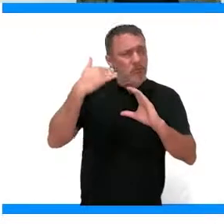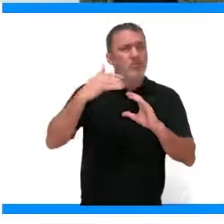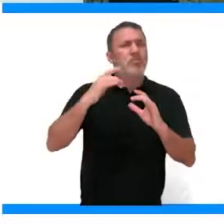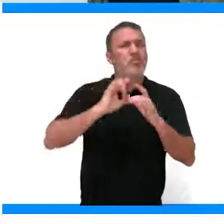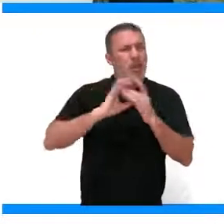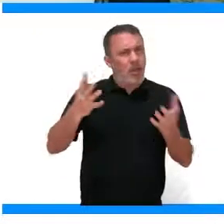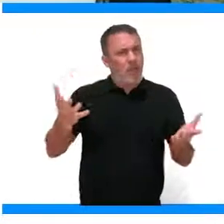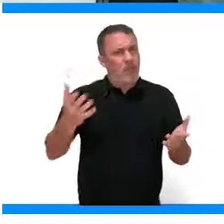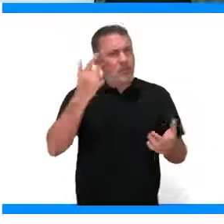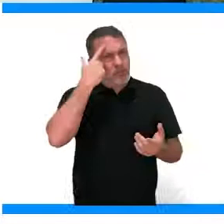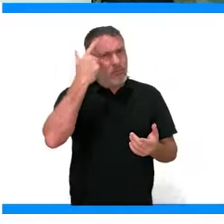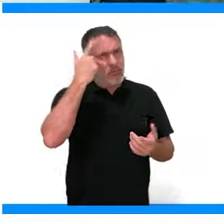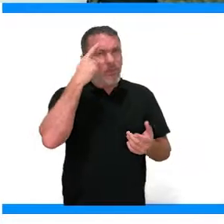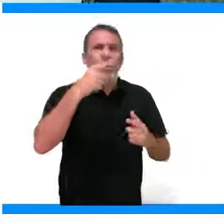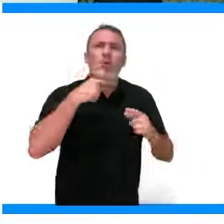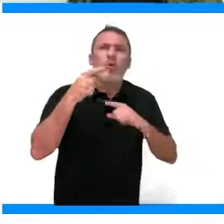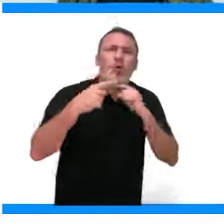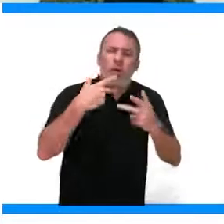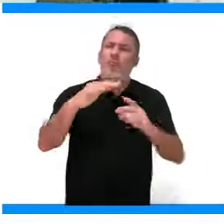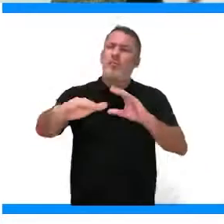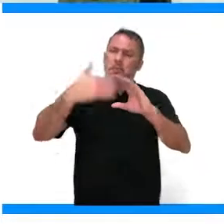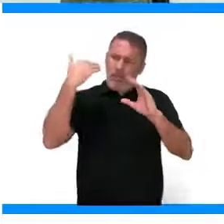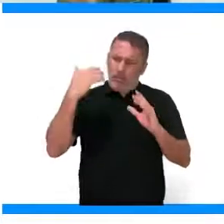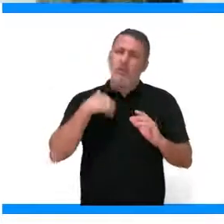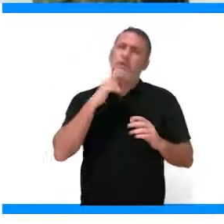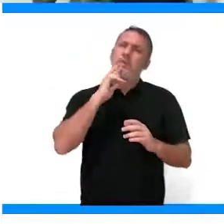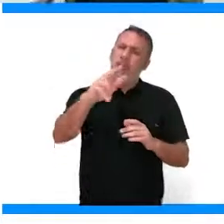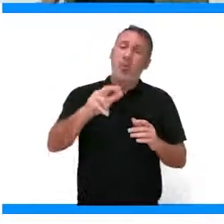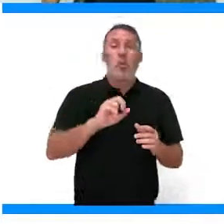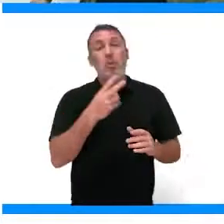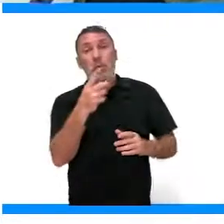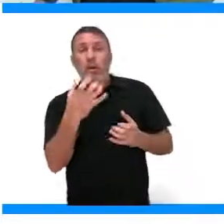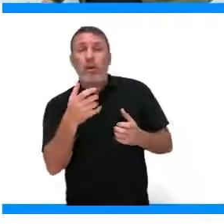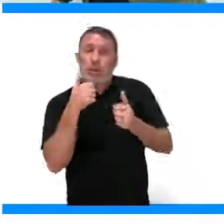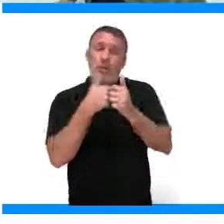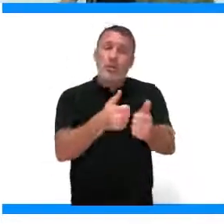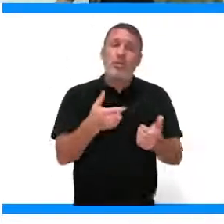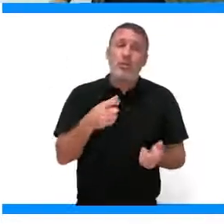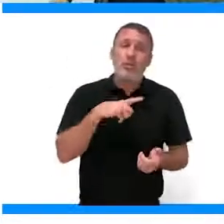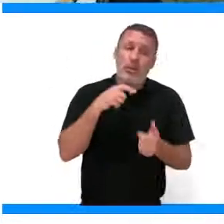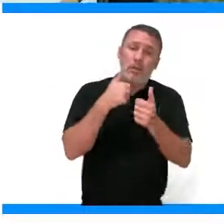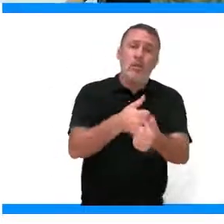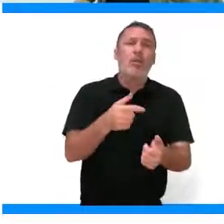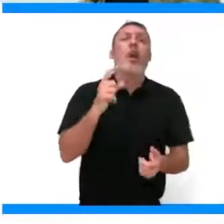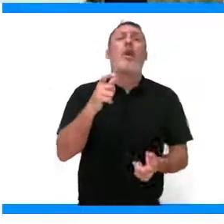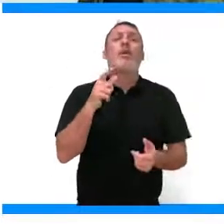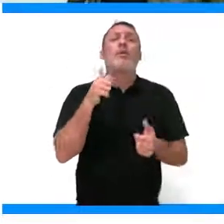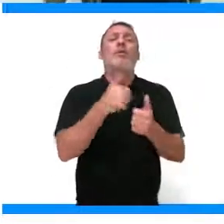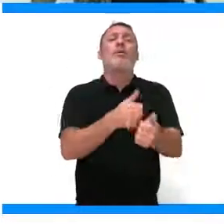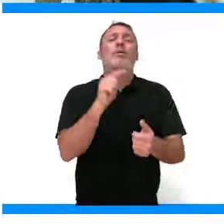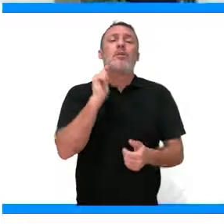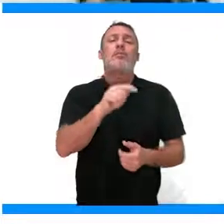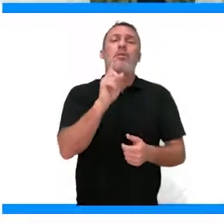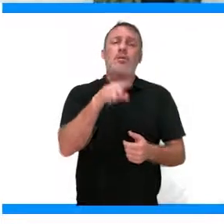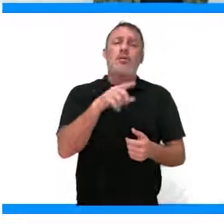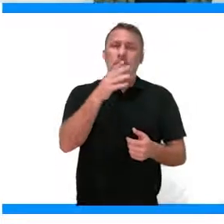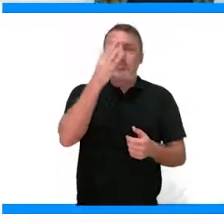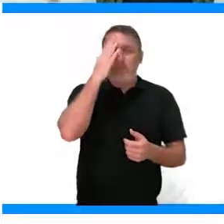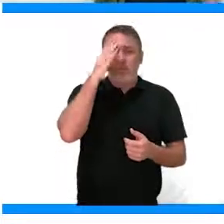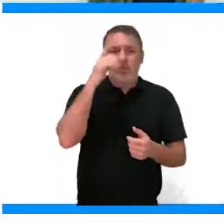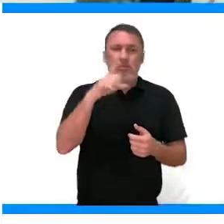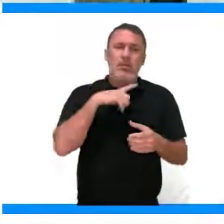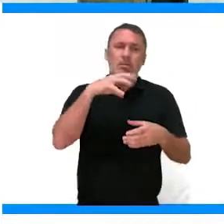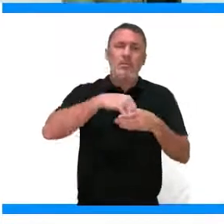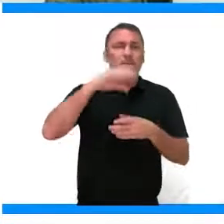hackerdamatematica@gmail.com. Moleque, quer tirar alguma dúvida no e-mail, manda um e-mail pra gente, ou segue a gente lá, clica lá, segue a gente, dá um